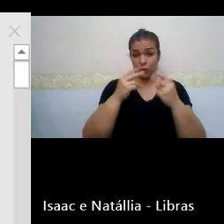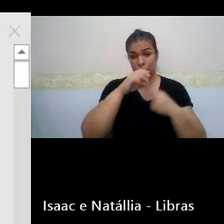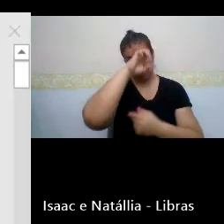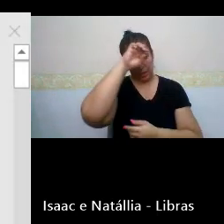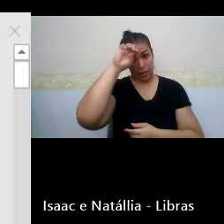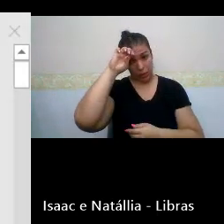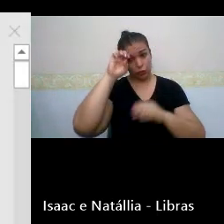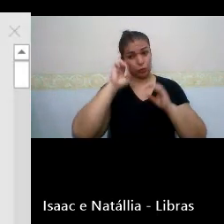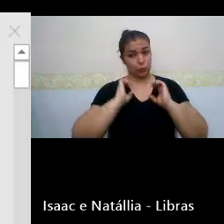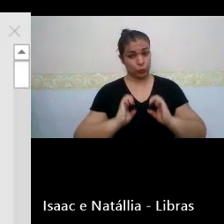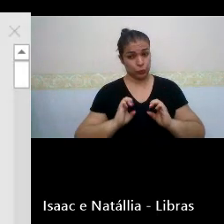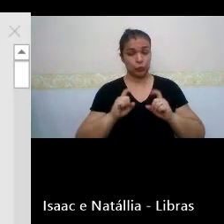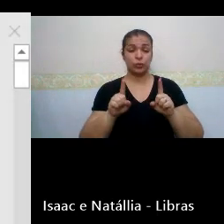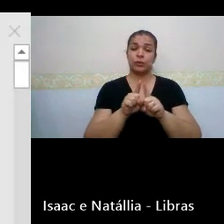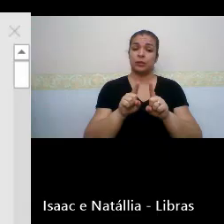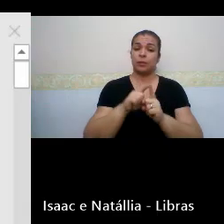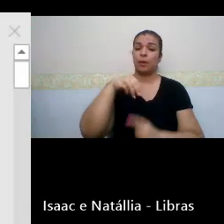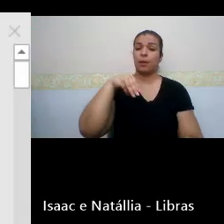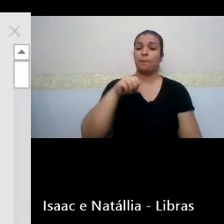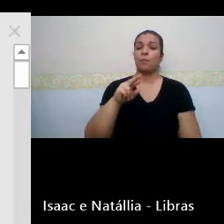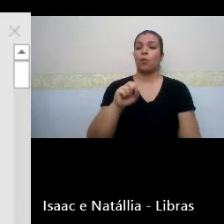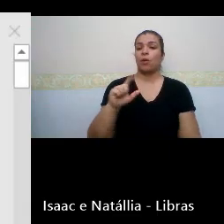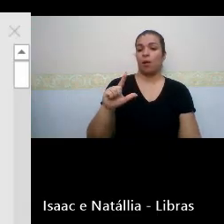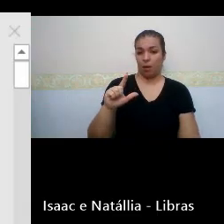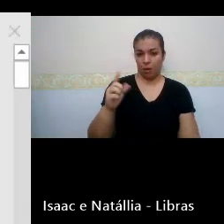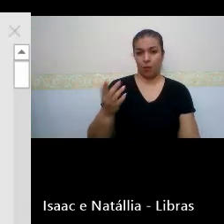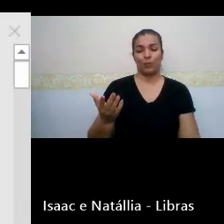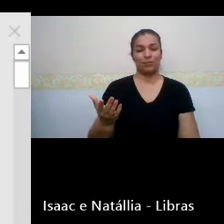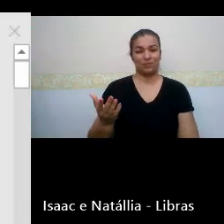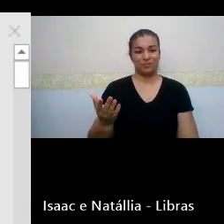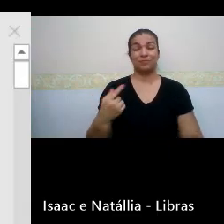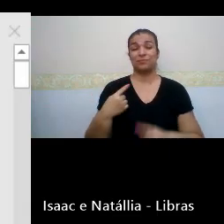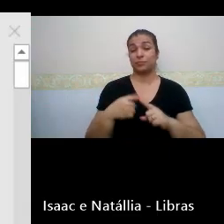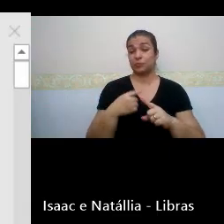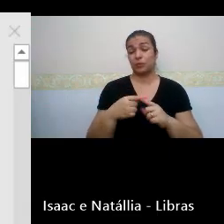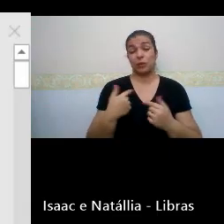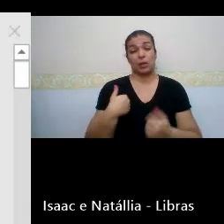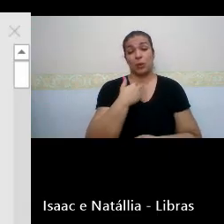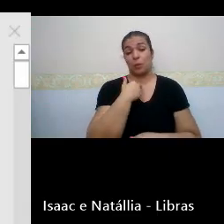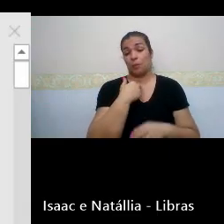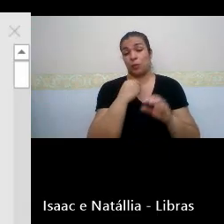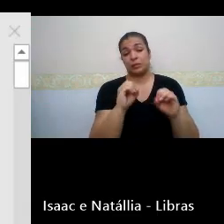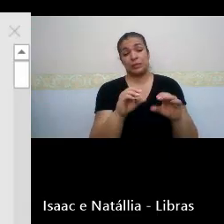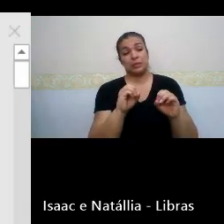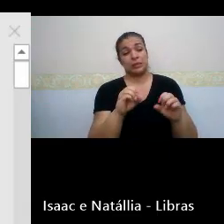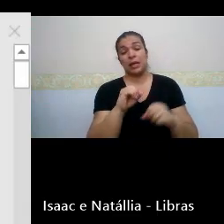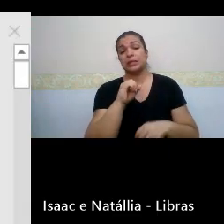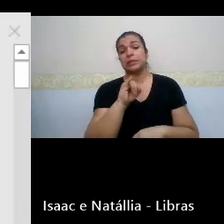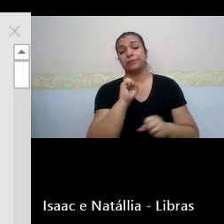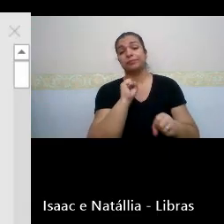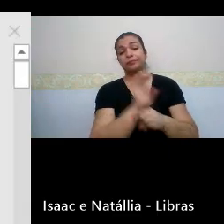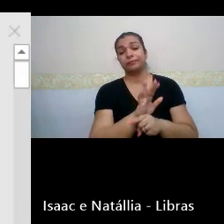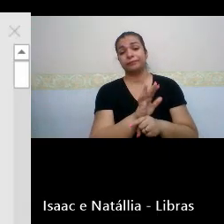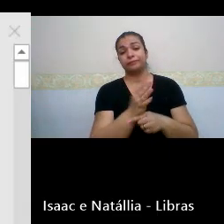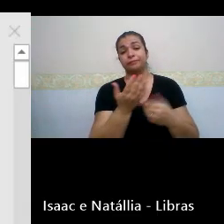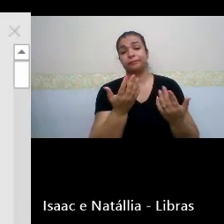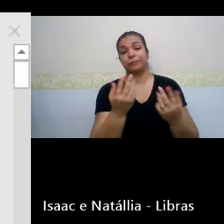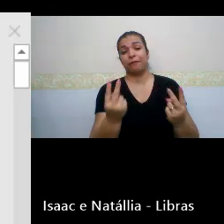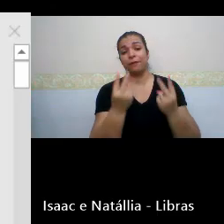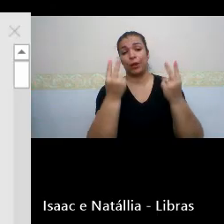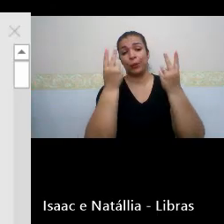morais, porque eu não posso ensinar sem respeitar valores éticos e morais,